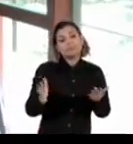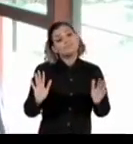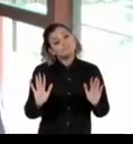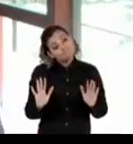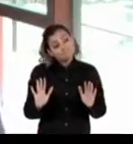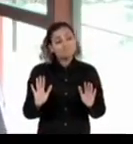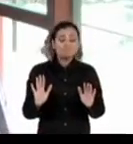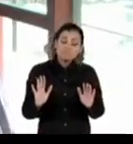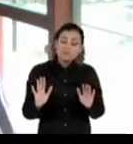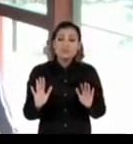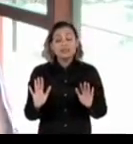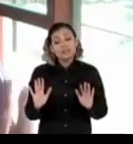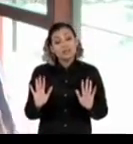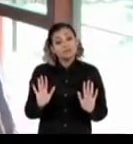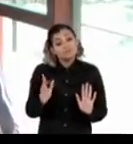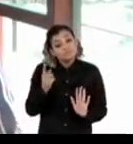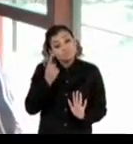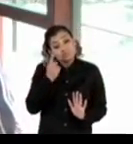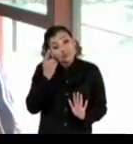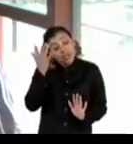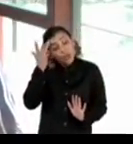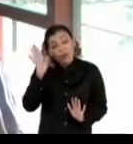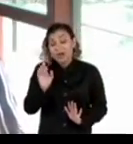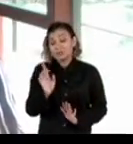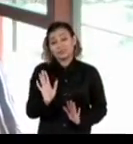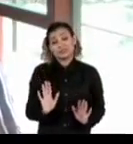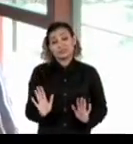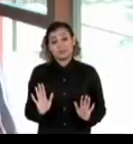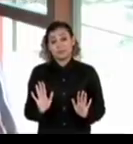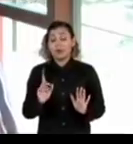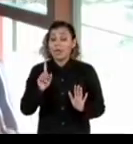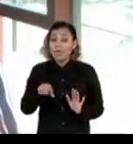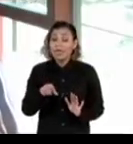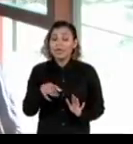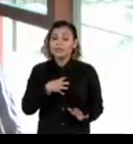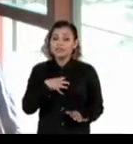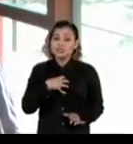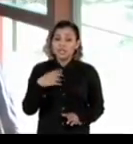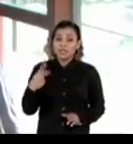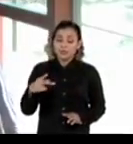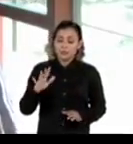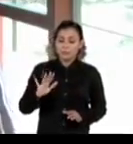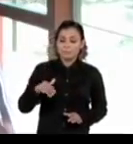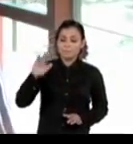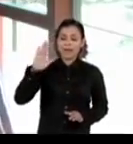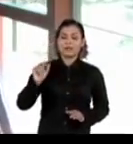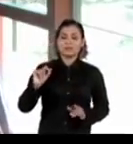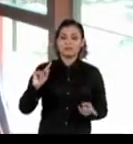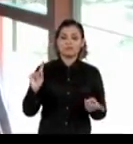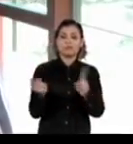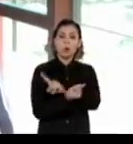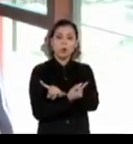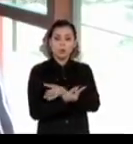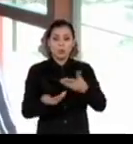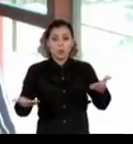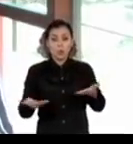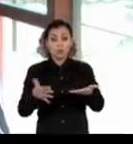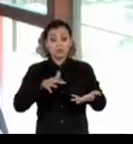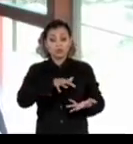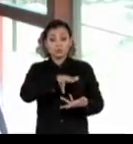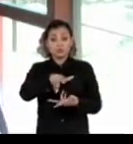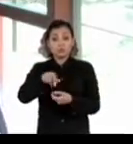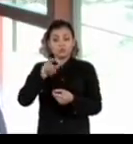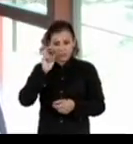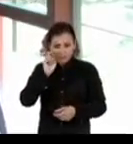não repassado totalmente, eu acho que essa é uma pegada na direção contrária ao que tem sido feito no mundo.